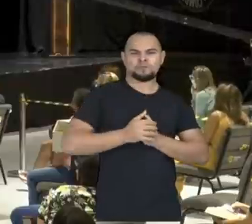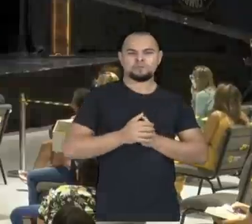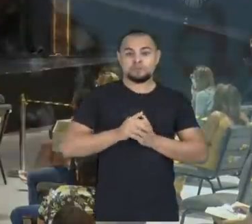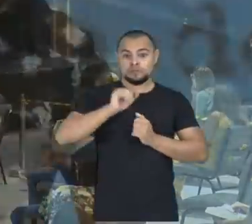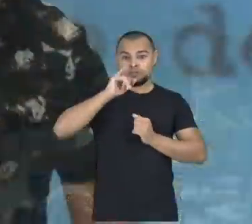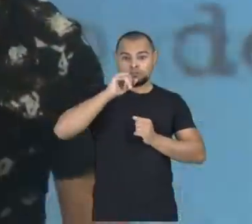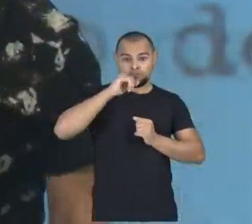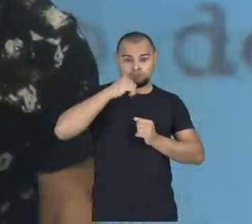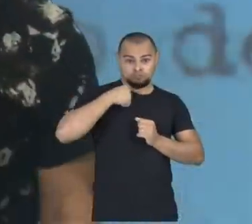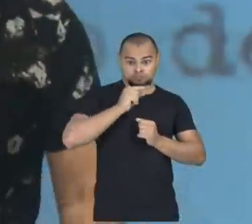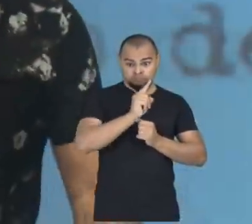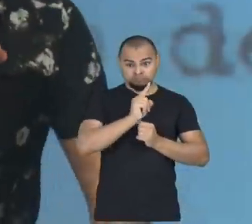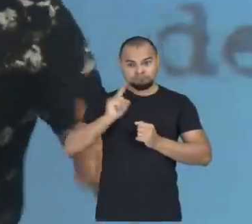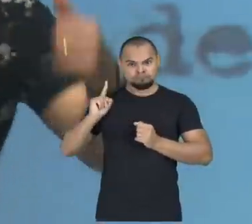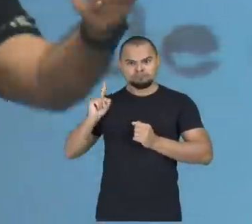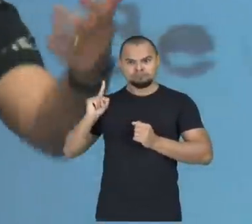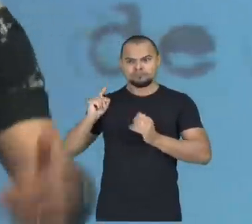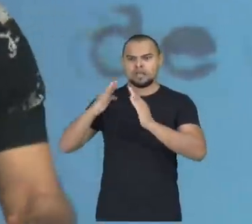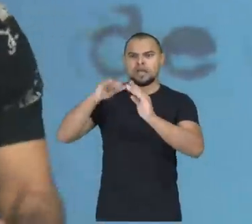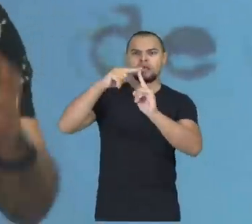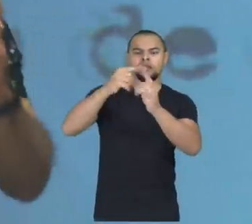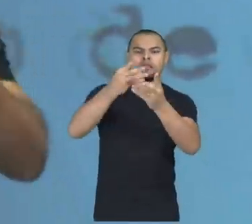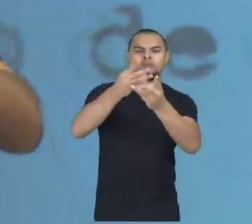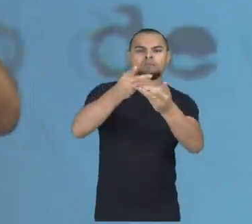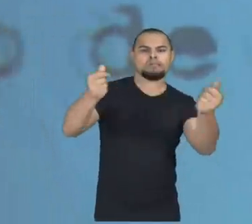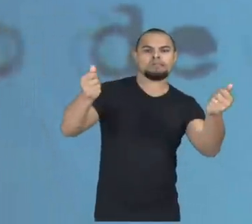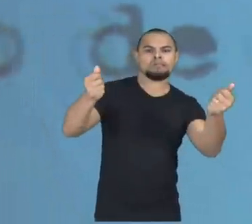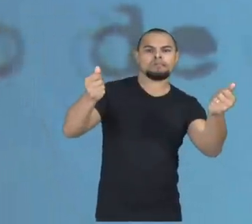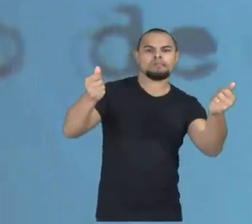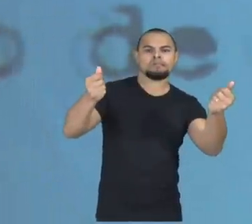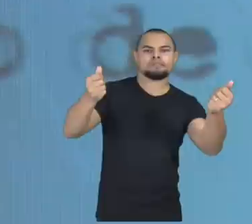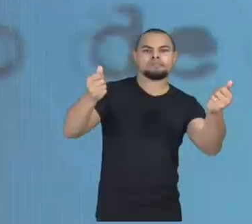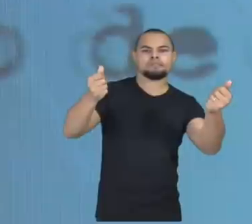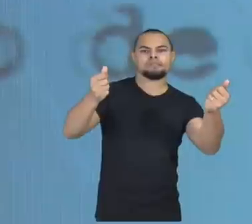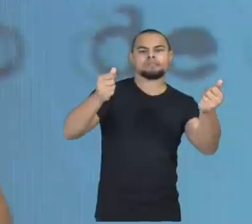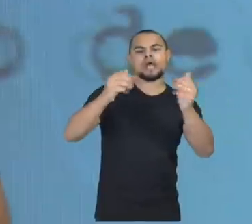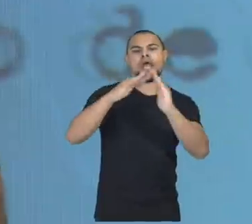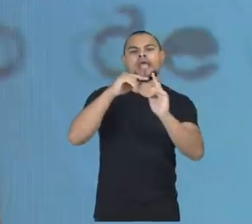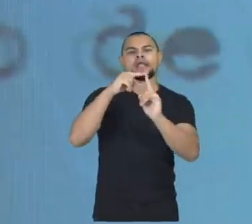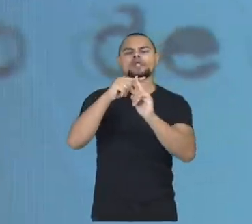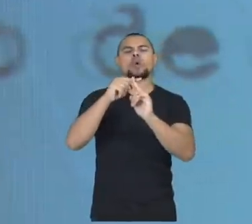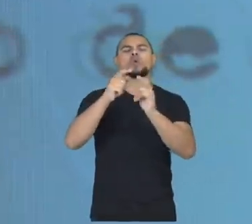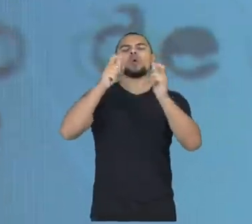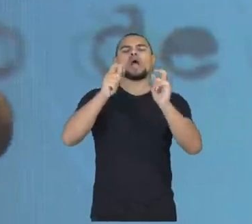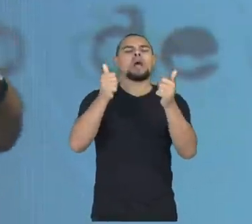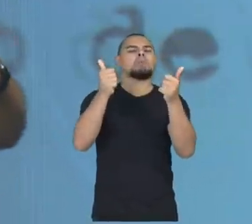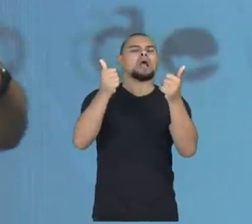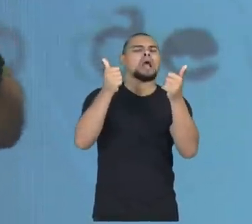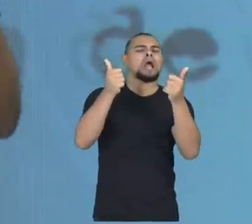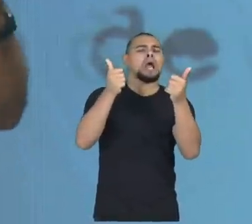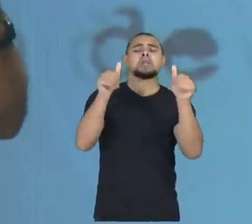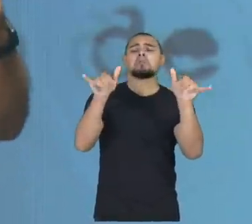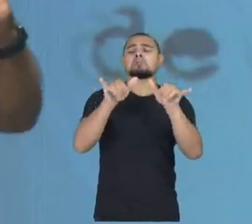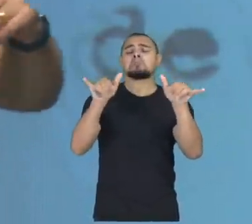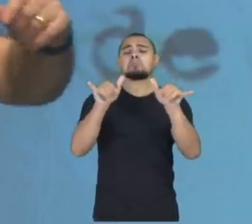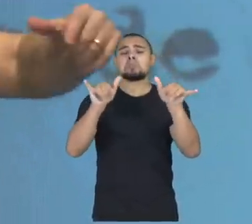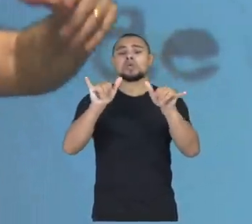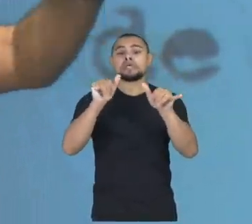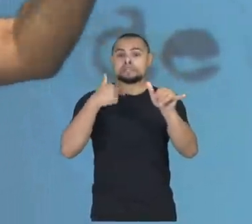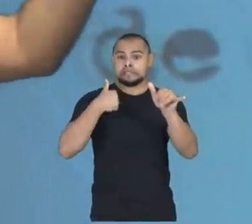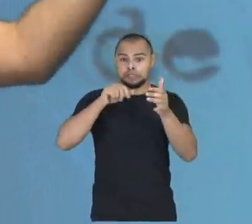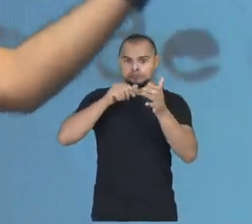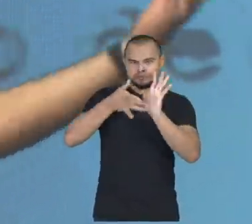igreja desaparece. Ou a igreja vira um clube, ou a igreja vira um lugar bacana apenas, ou a igreja vive também um